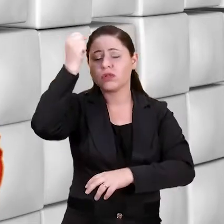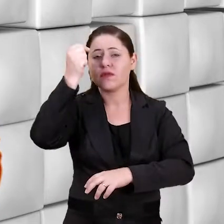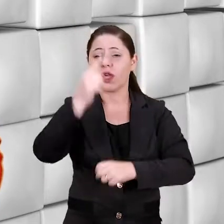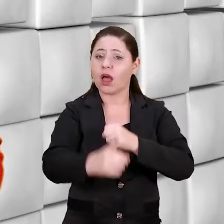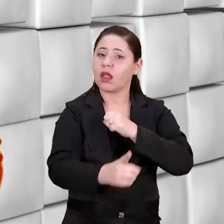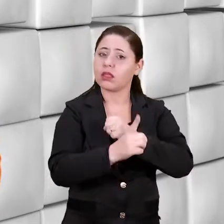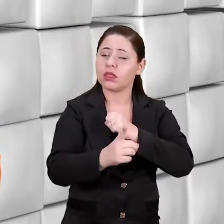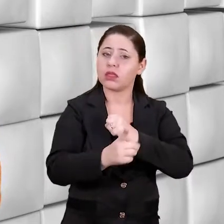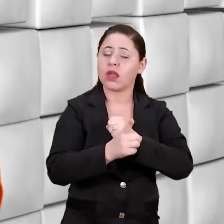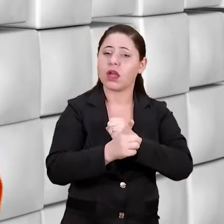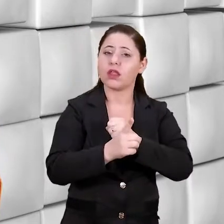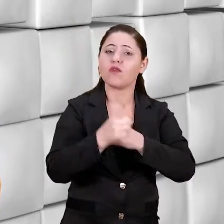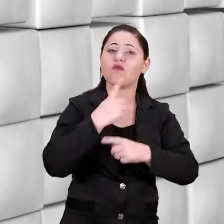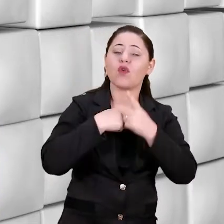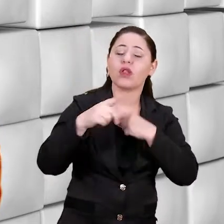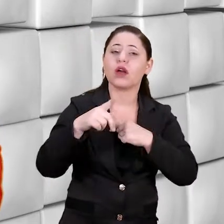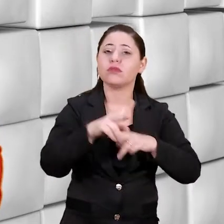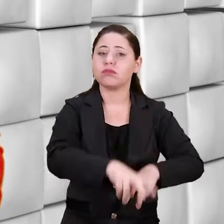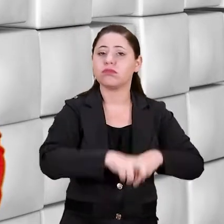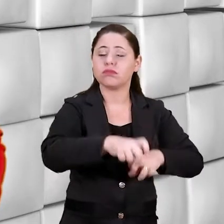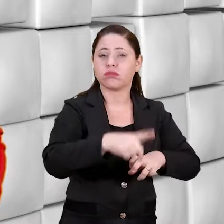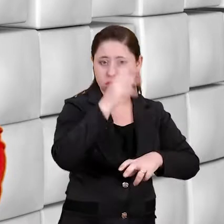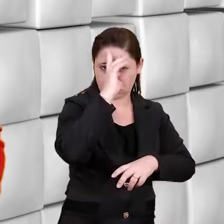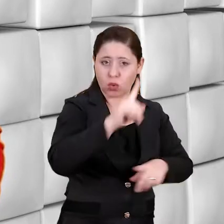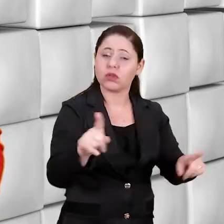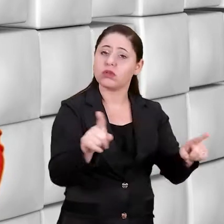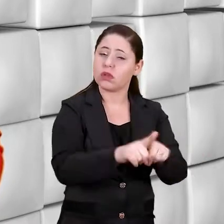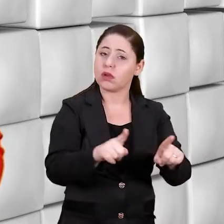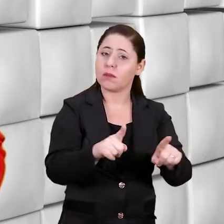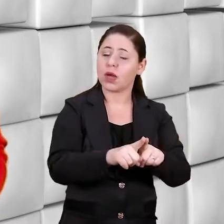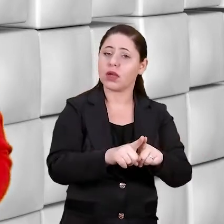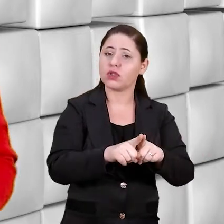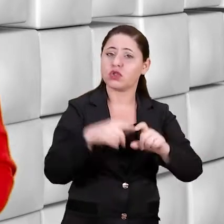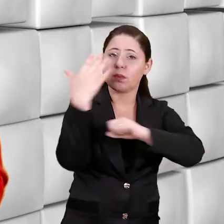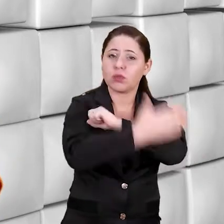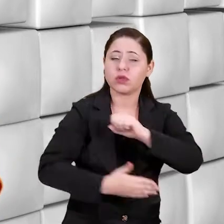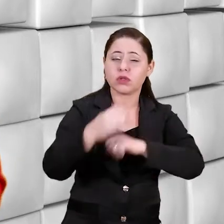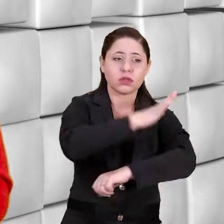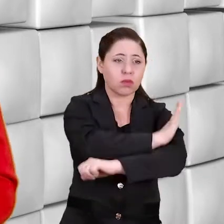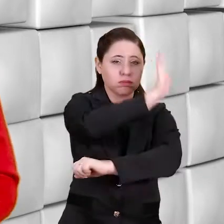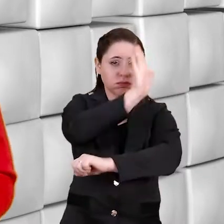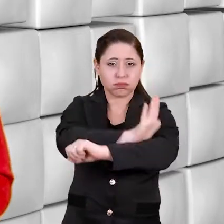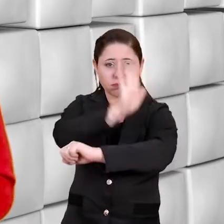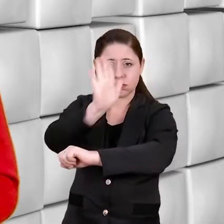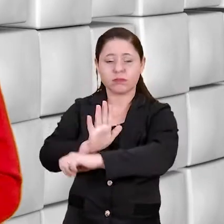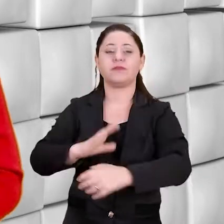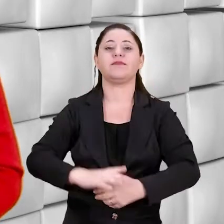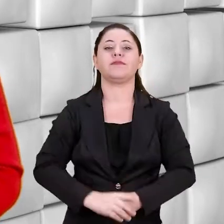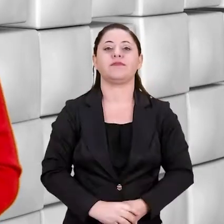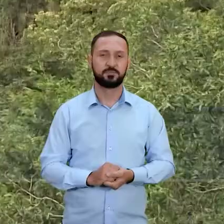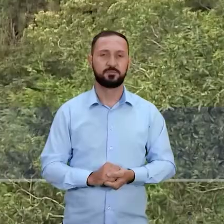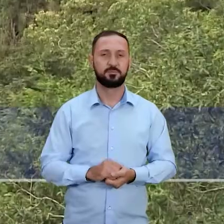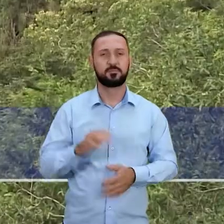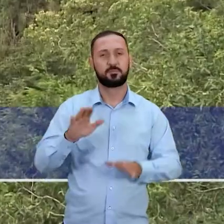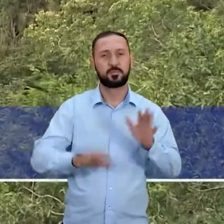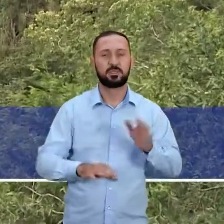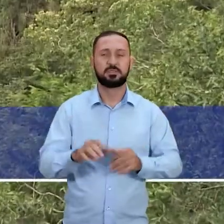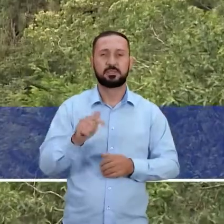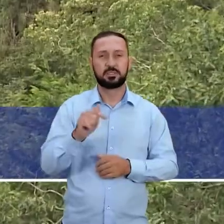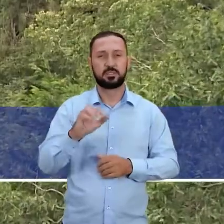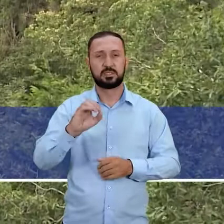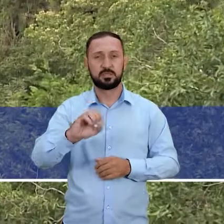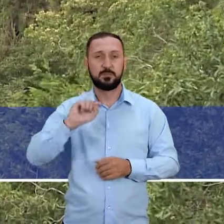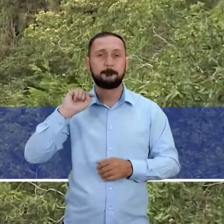buscam soluções que atendam ao interesse desses proprietários e também os de proteção da serra. Pouco mais